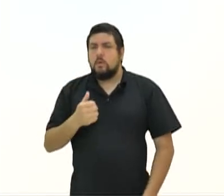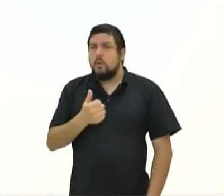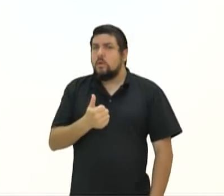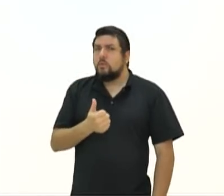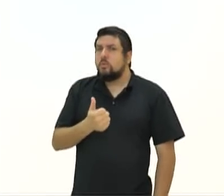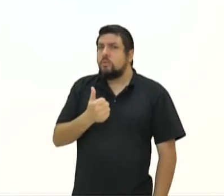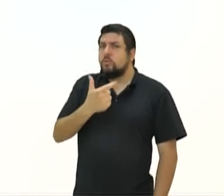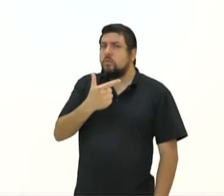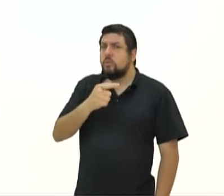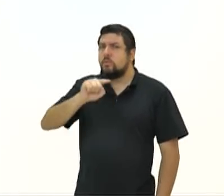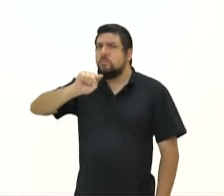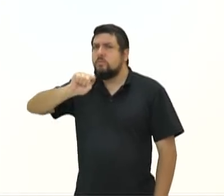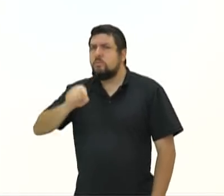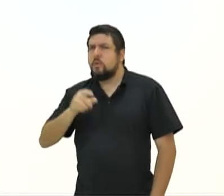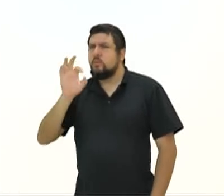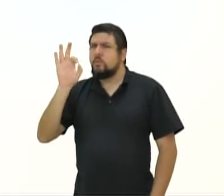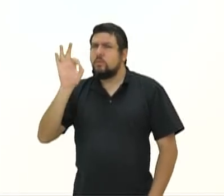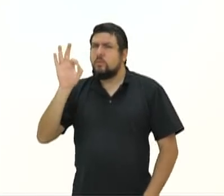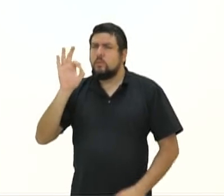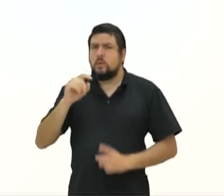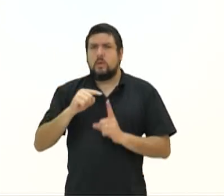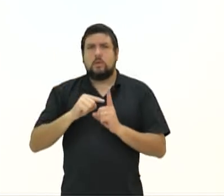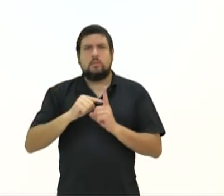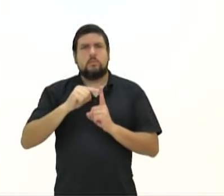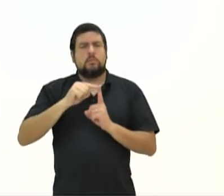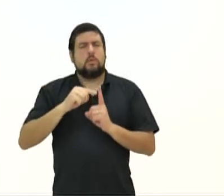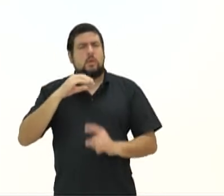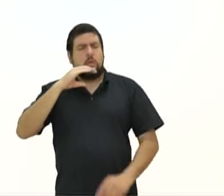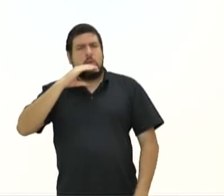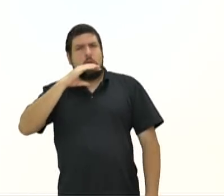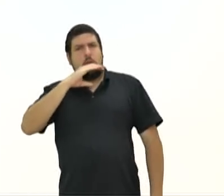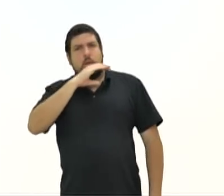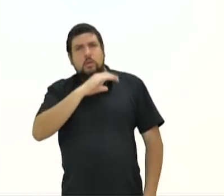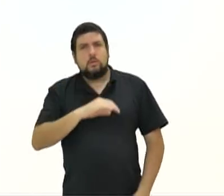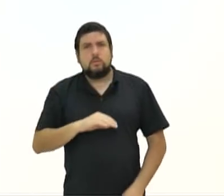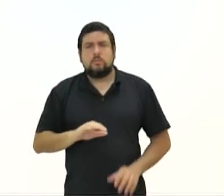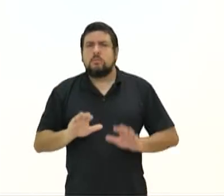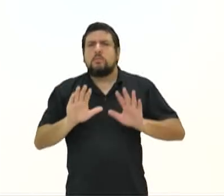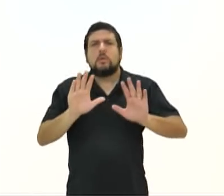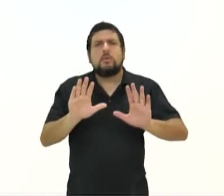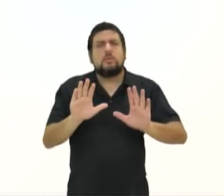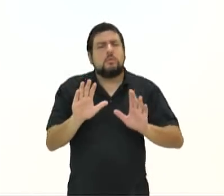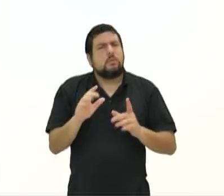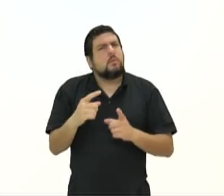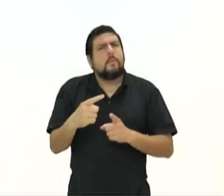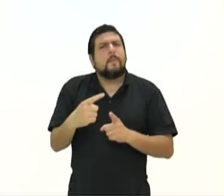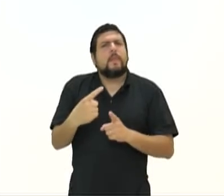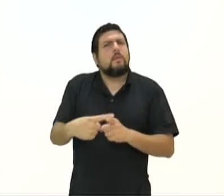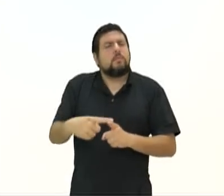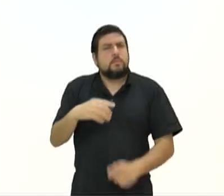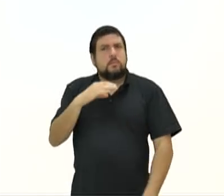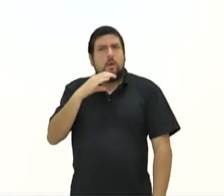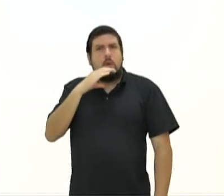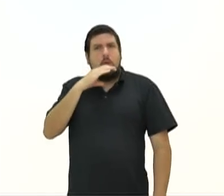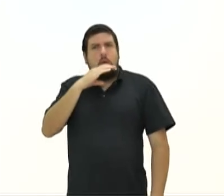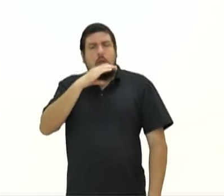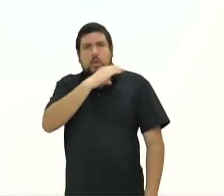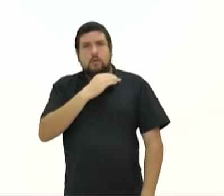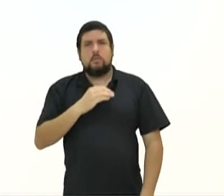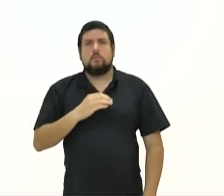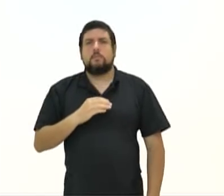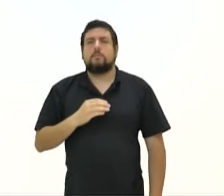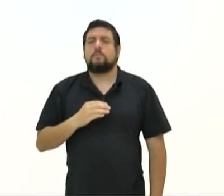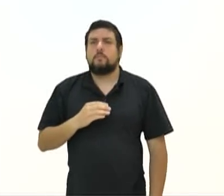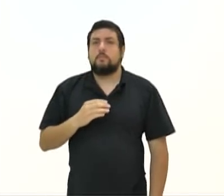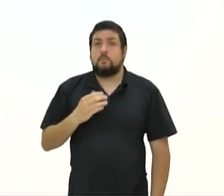graus Celsius, algo extremamente escaldante. E por que a temperatura era assim tão alta? Porque naquela